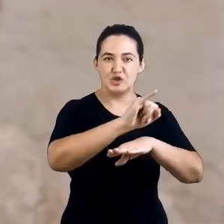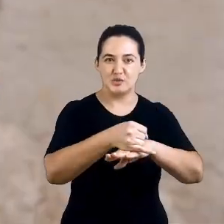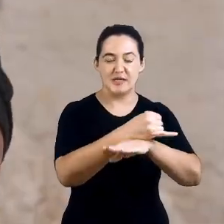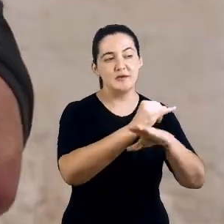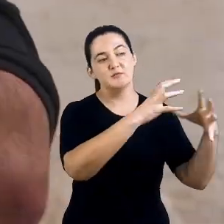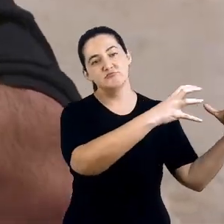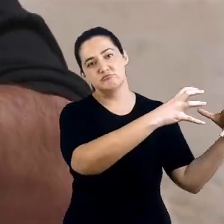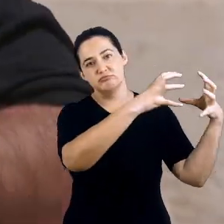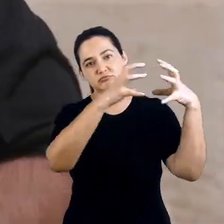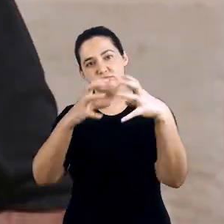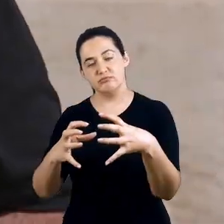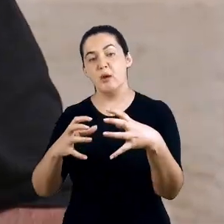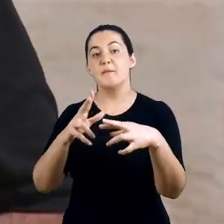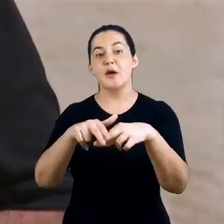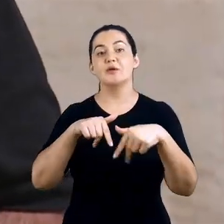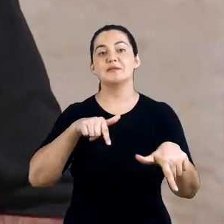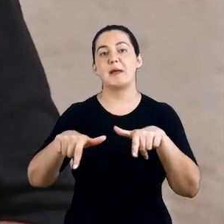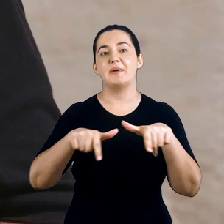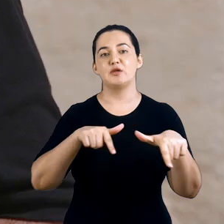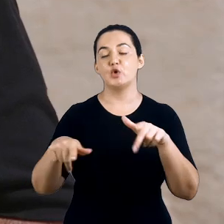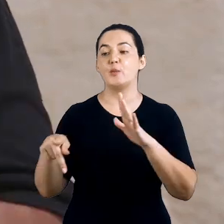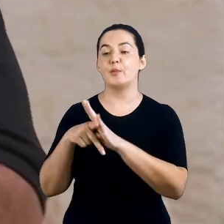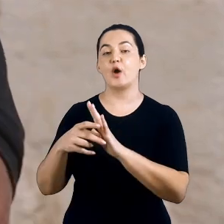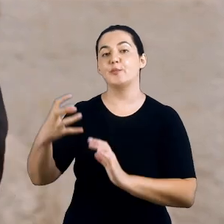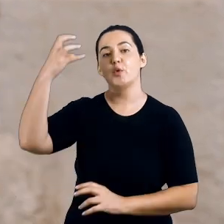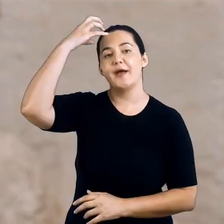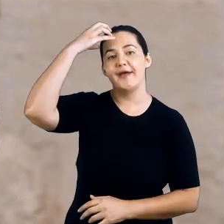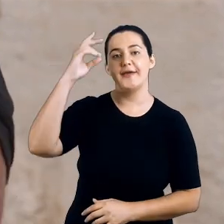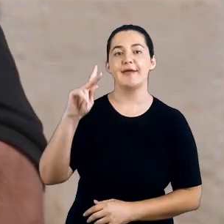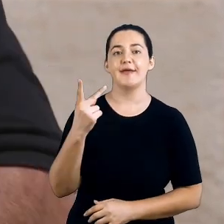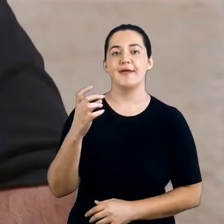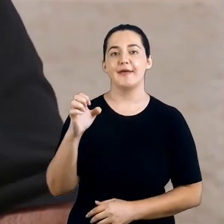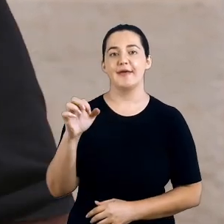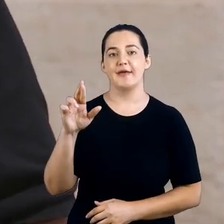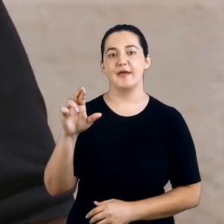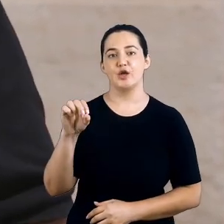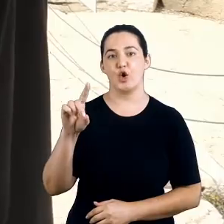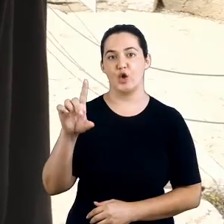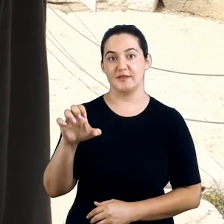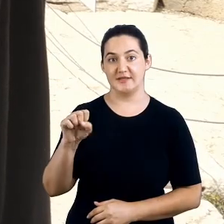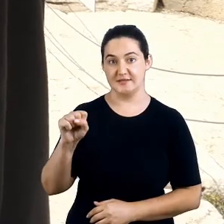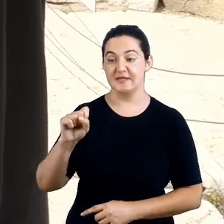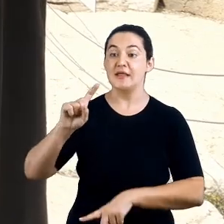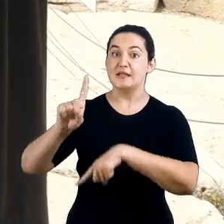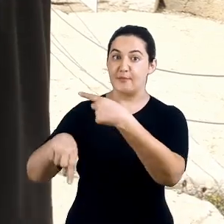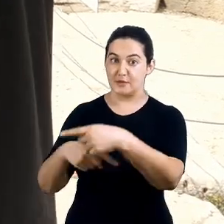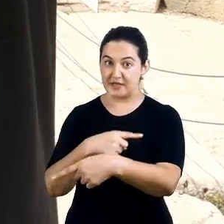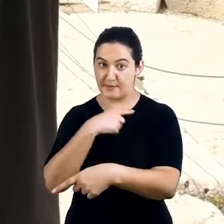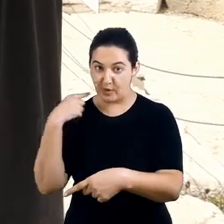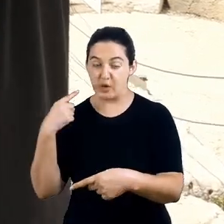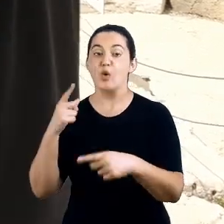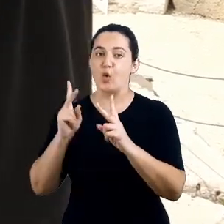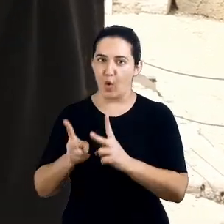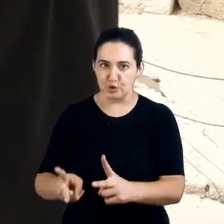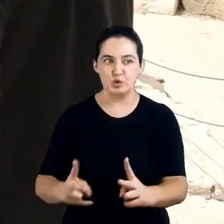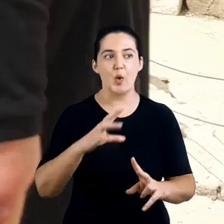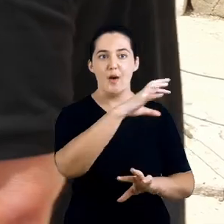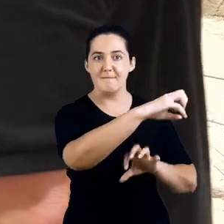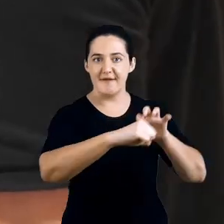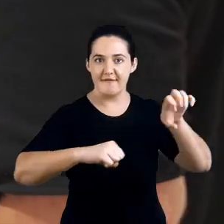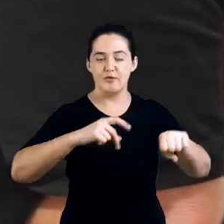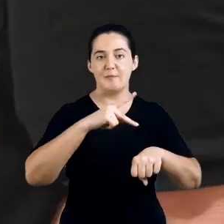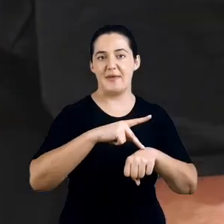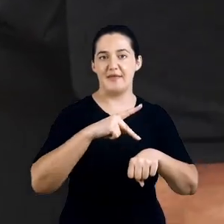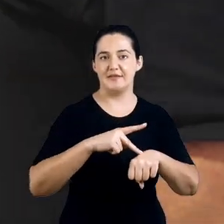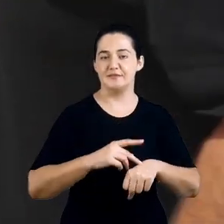e as pedras foram trazidas para cá pelos trabalhadores do rei Herodes e depois do rei Herodes. Olha, isso que ele falou é importante, porque a gente